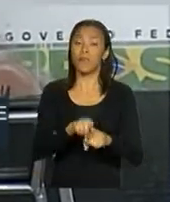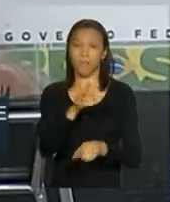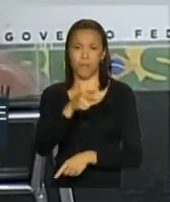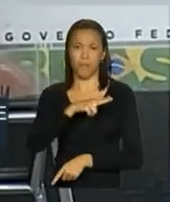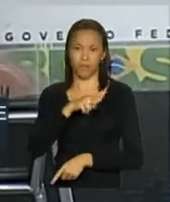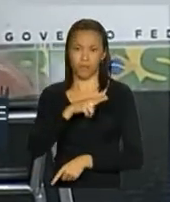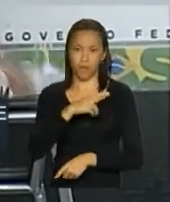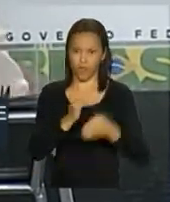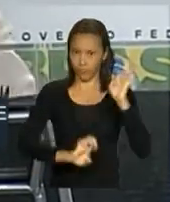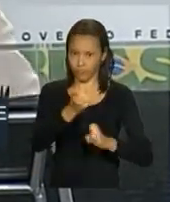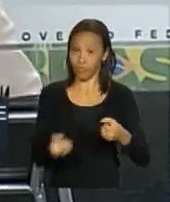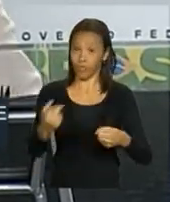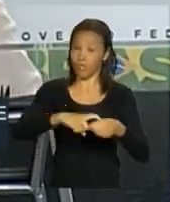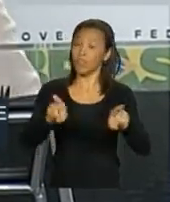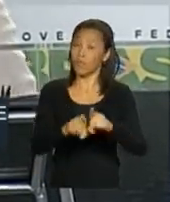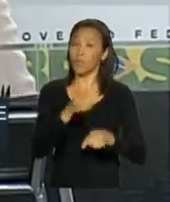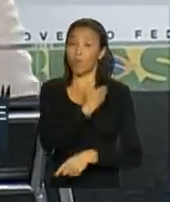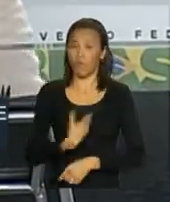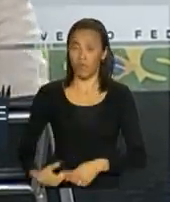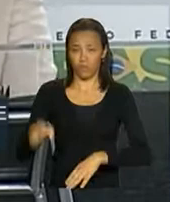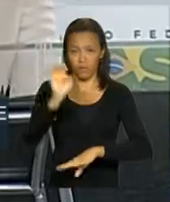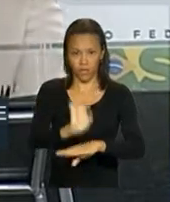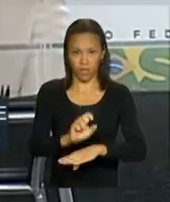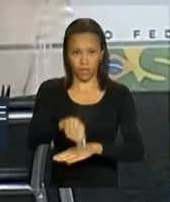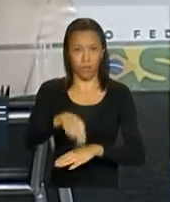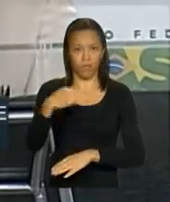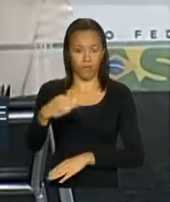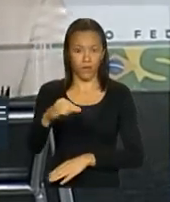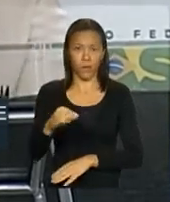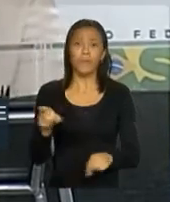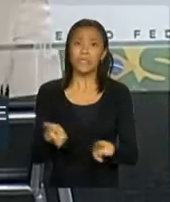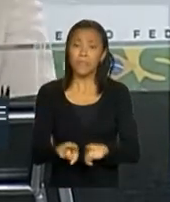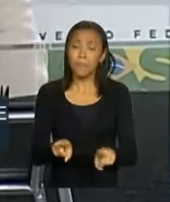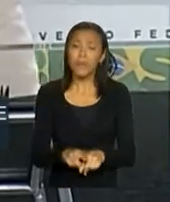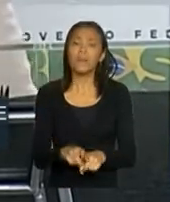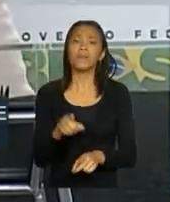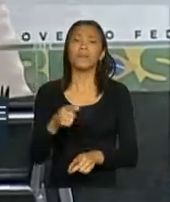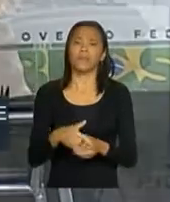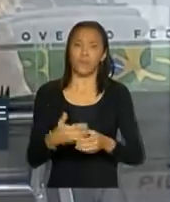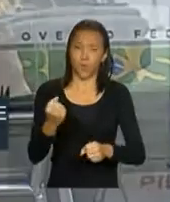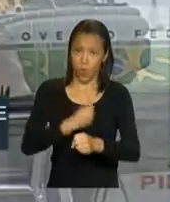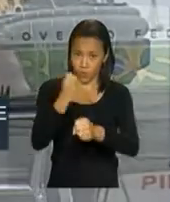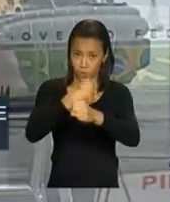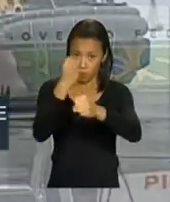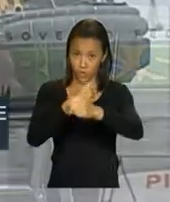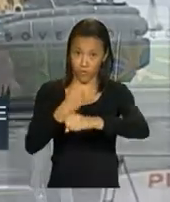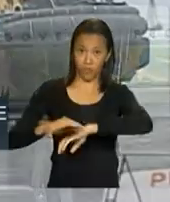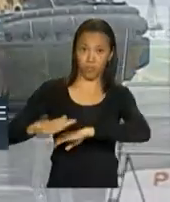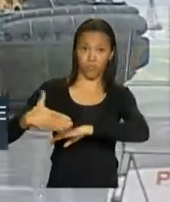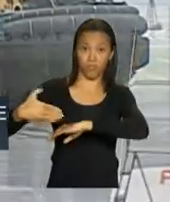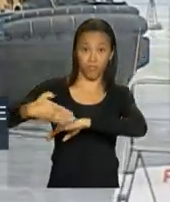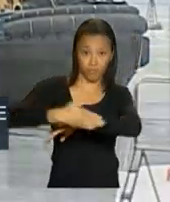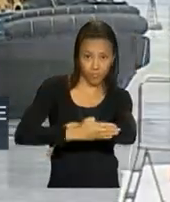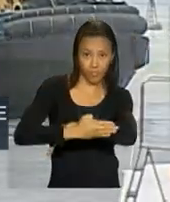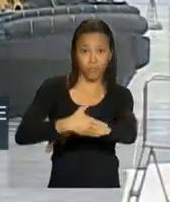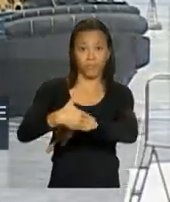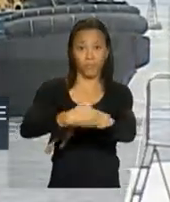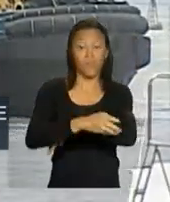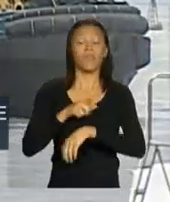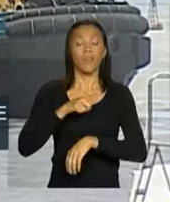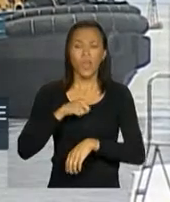federal e o governo do Estado. Além dos portos, nós temos já em implantação